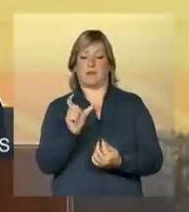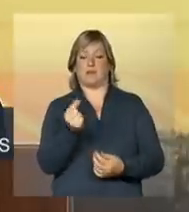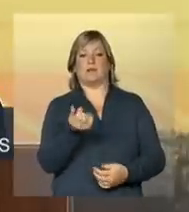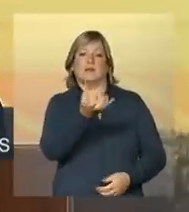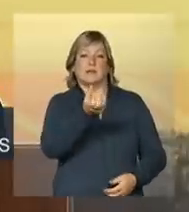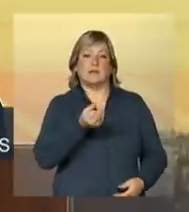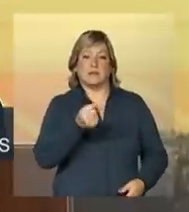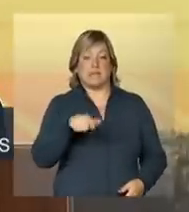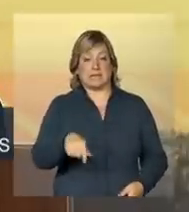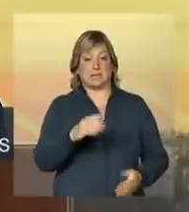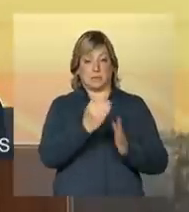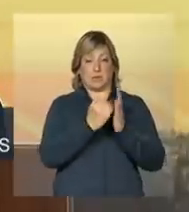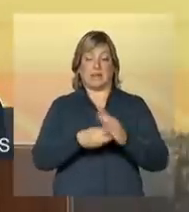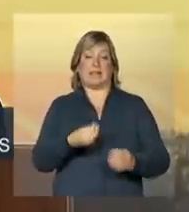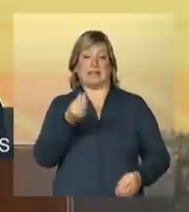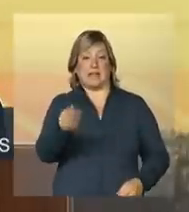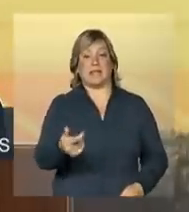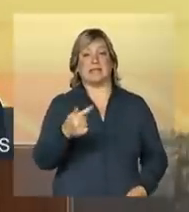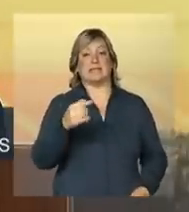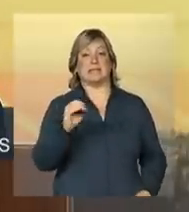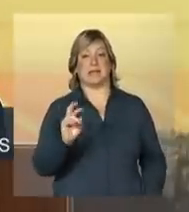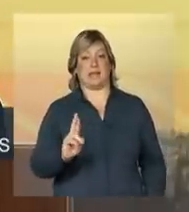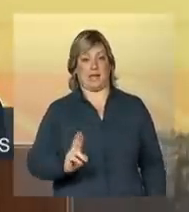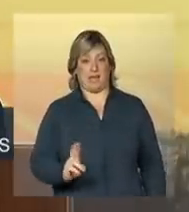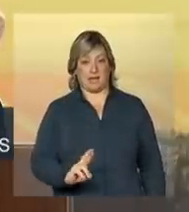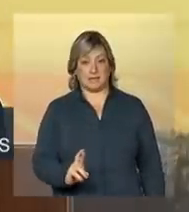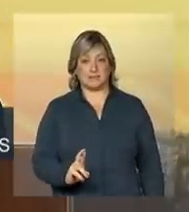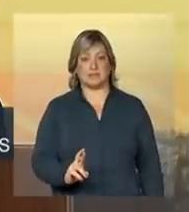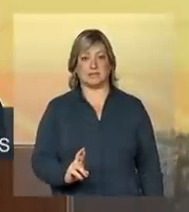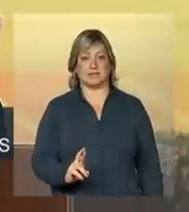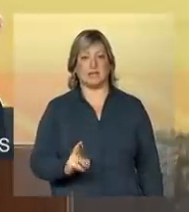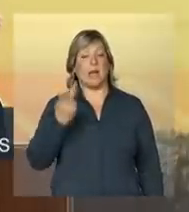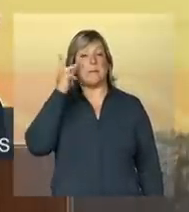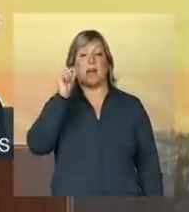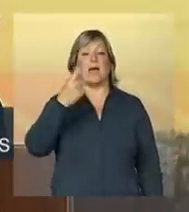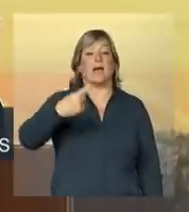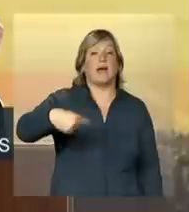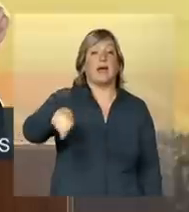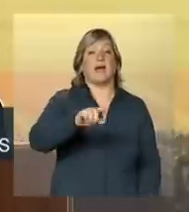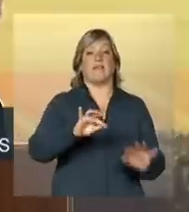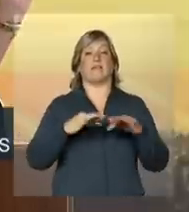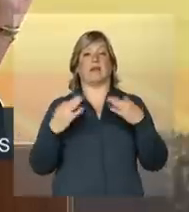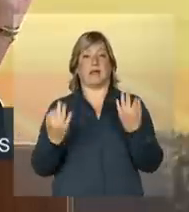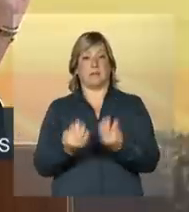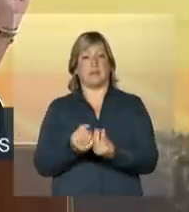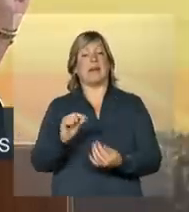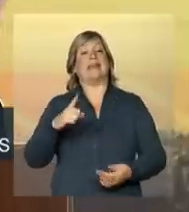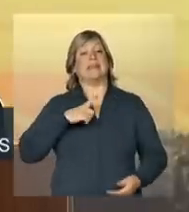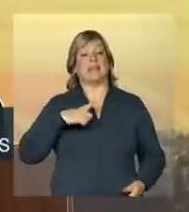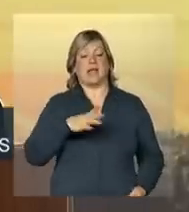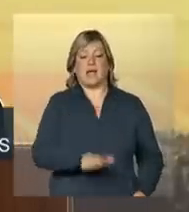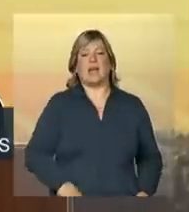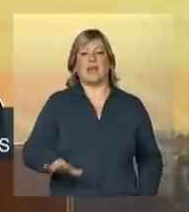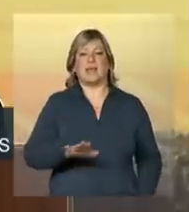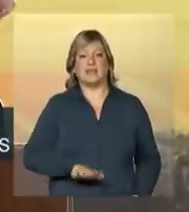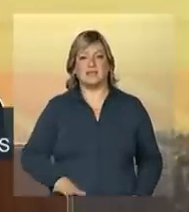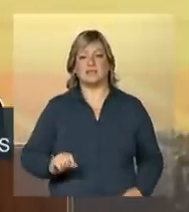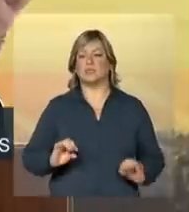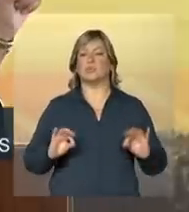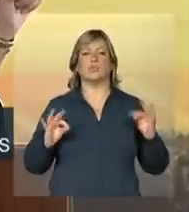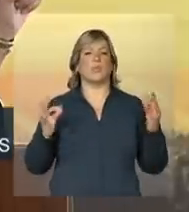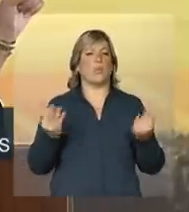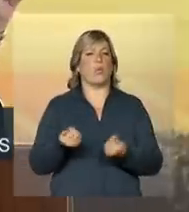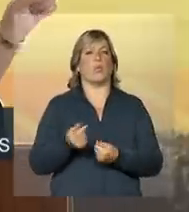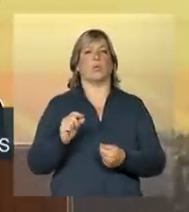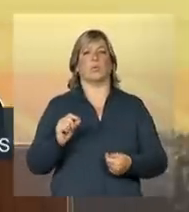R 70 para aquelas famílias que tem criança para todos os membros